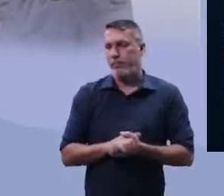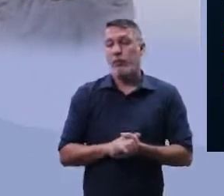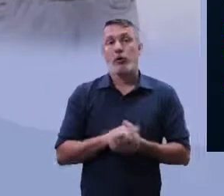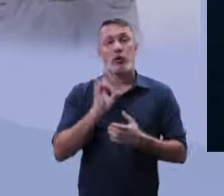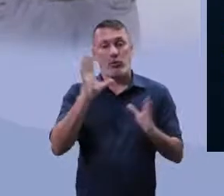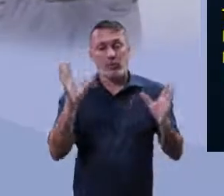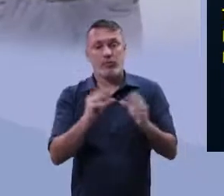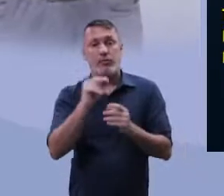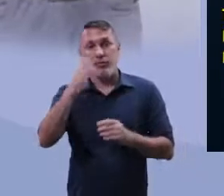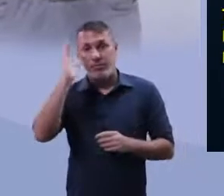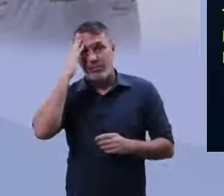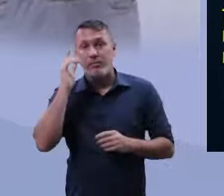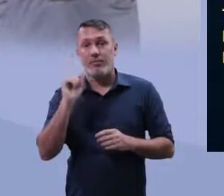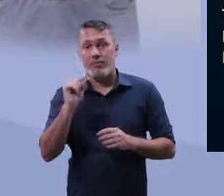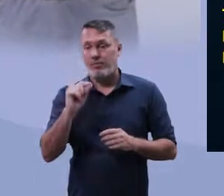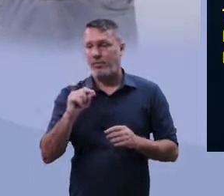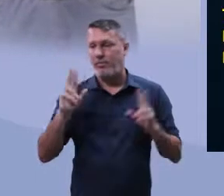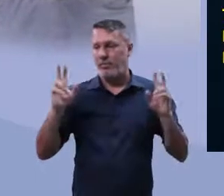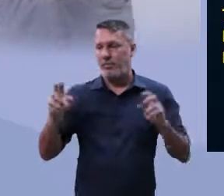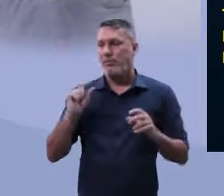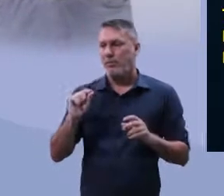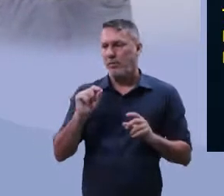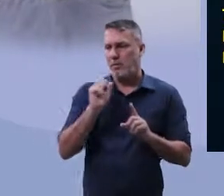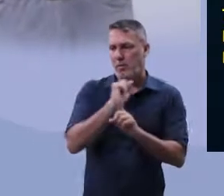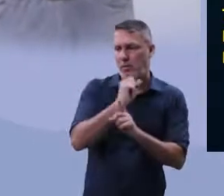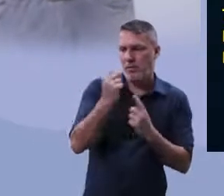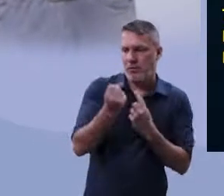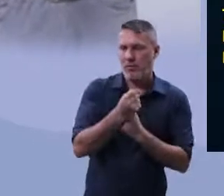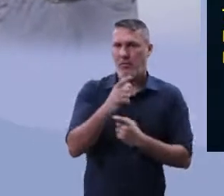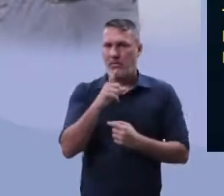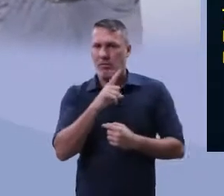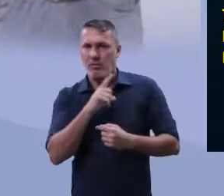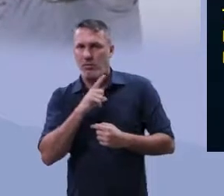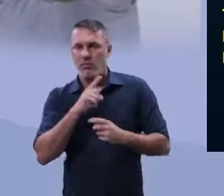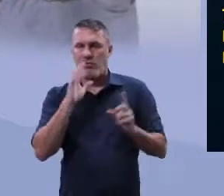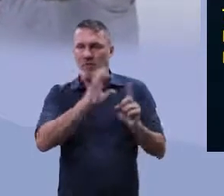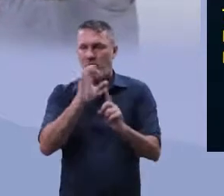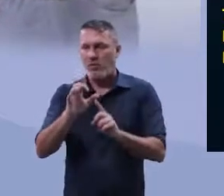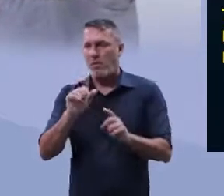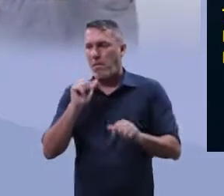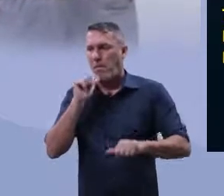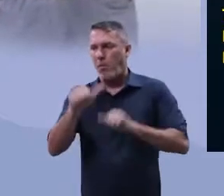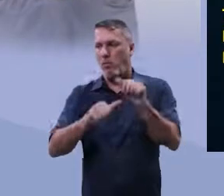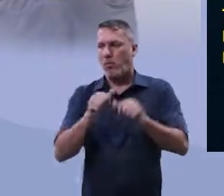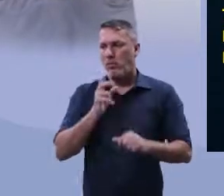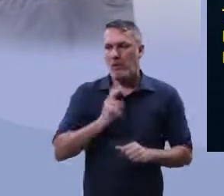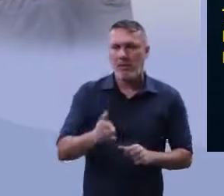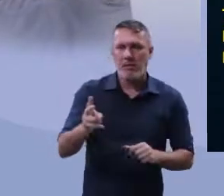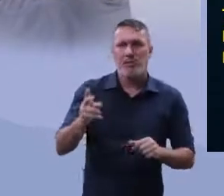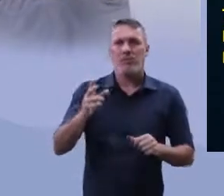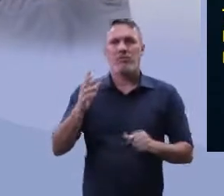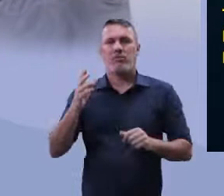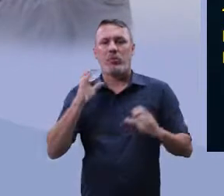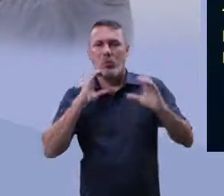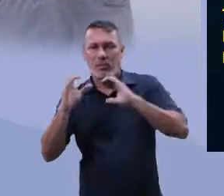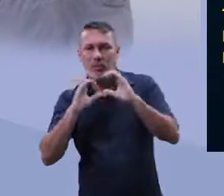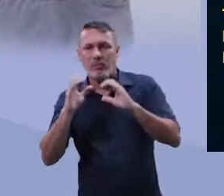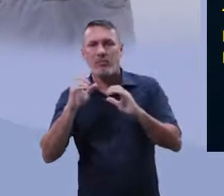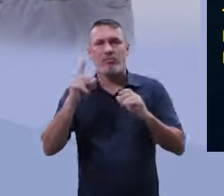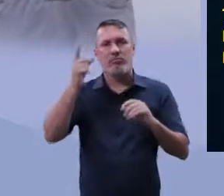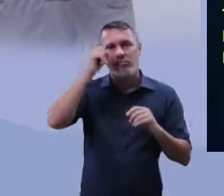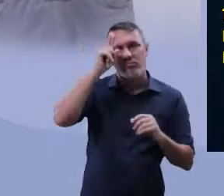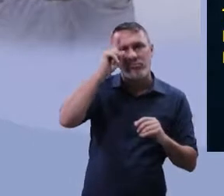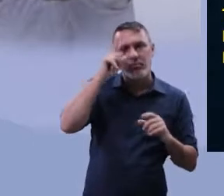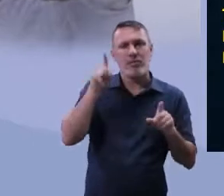aí, só para a gente entender, aí ele coloca: as sociedades vivenciam uma mudança constante nas